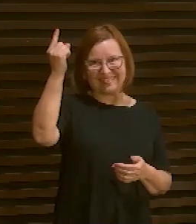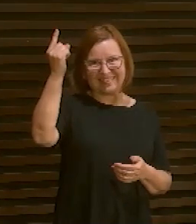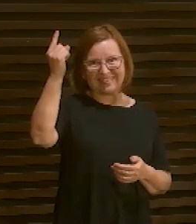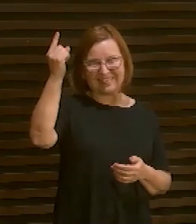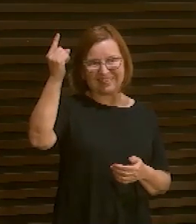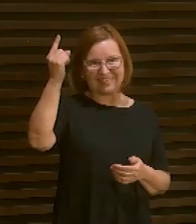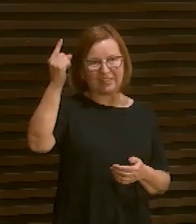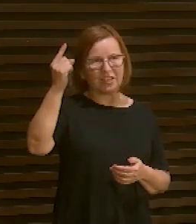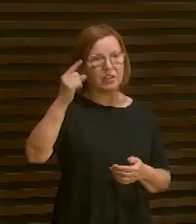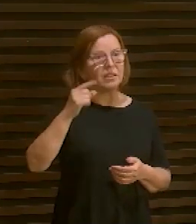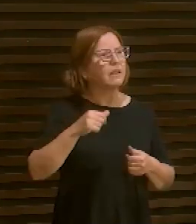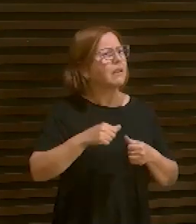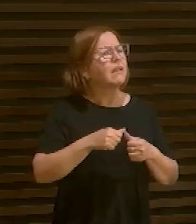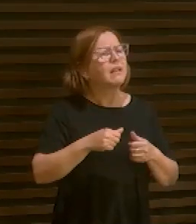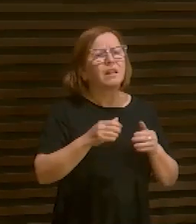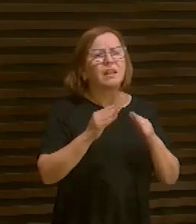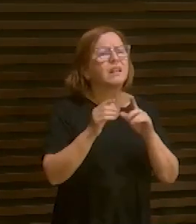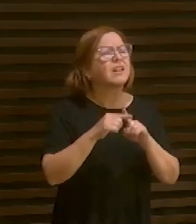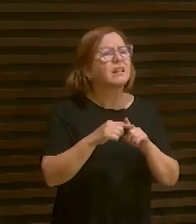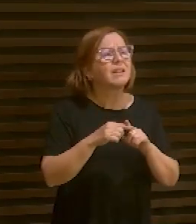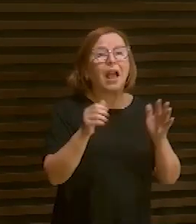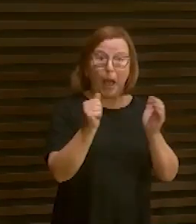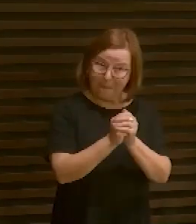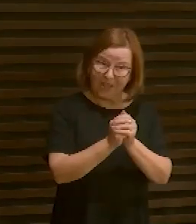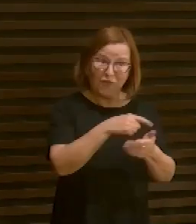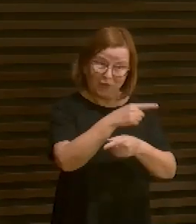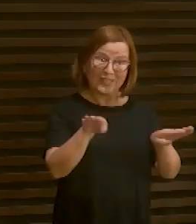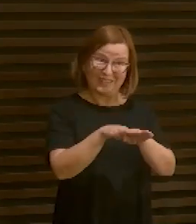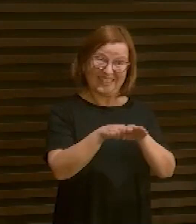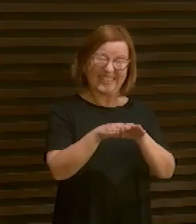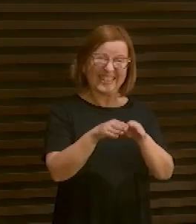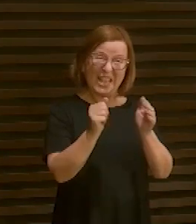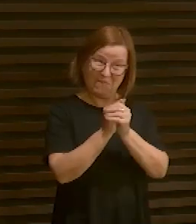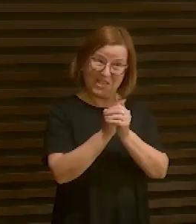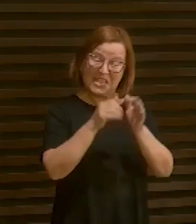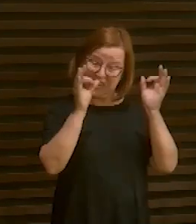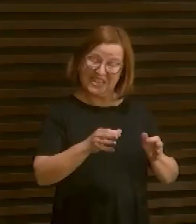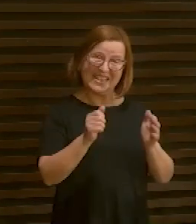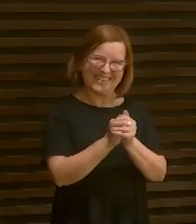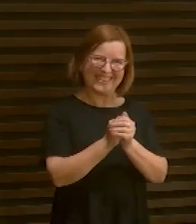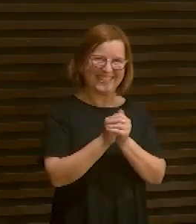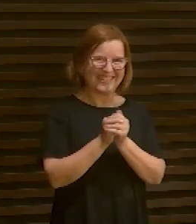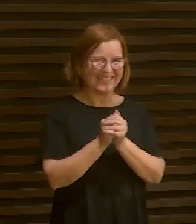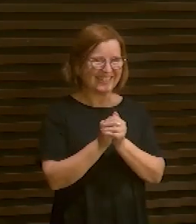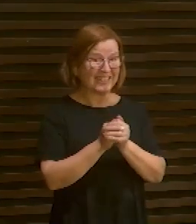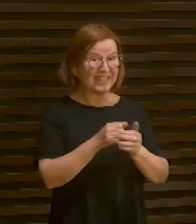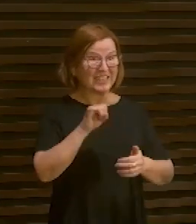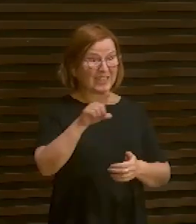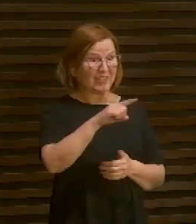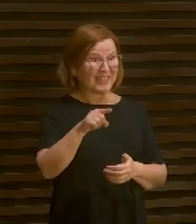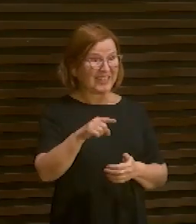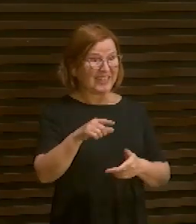Cadê essa igreja? Amém. Vocês são ou não? Amém. Tem certeza? Amém. Se vocês são,